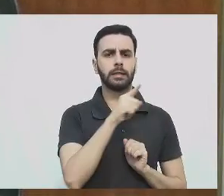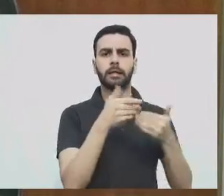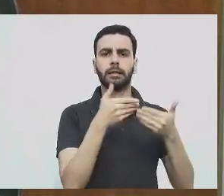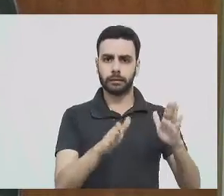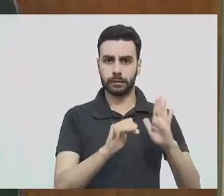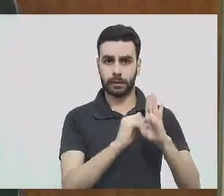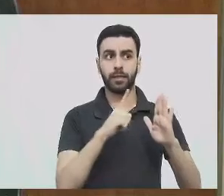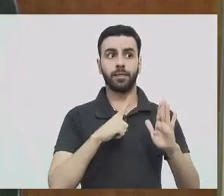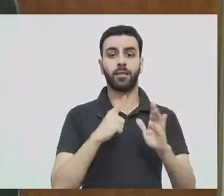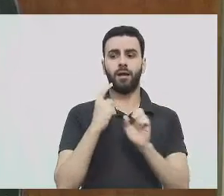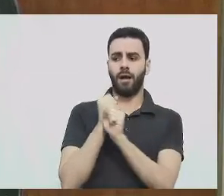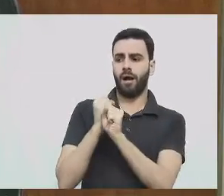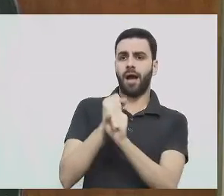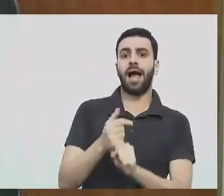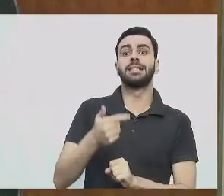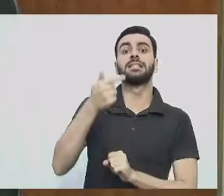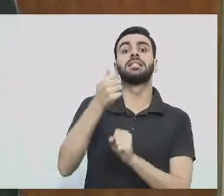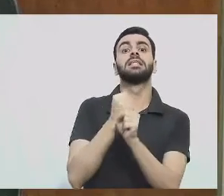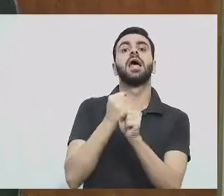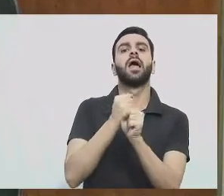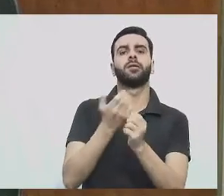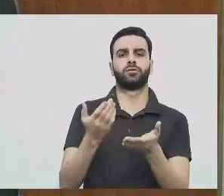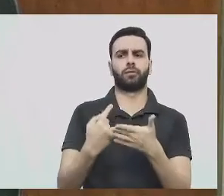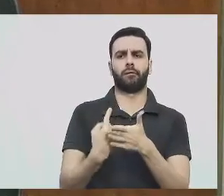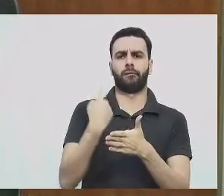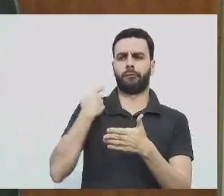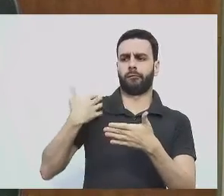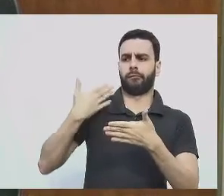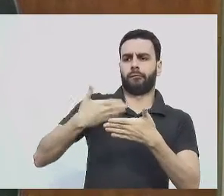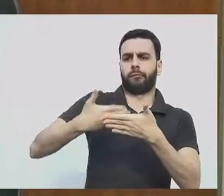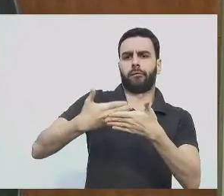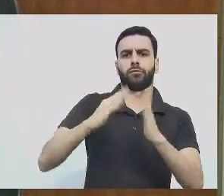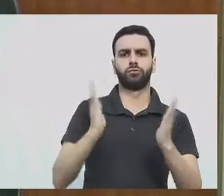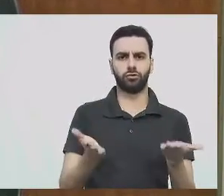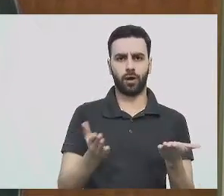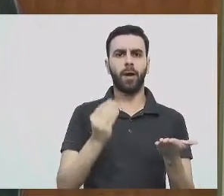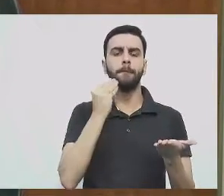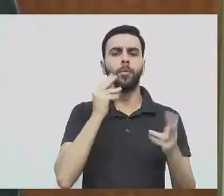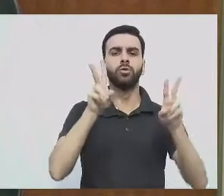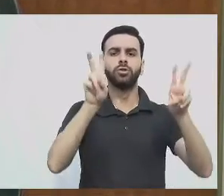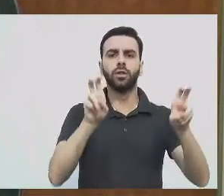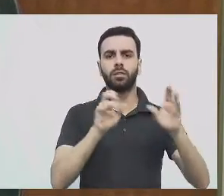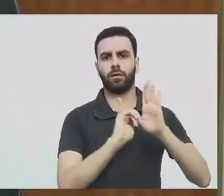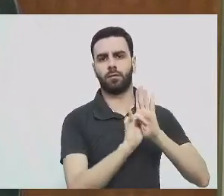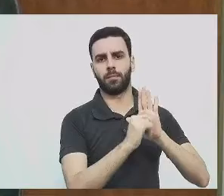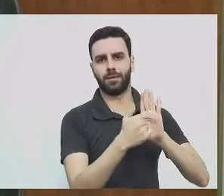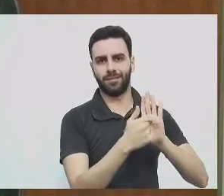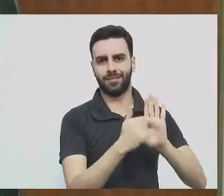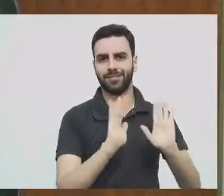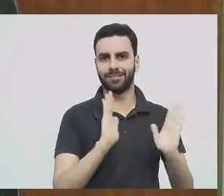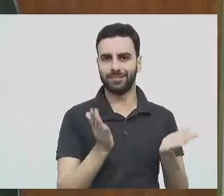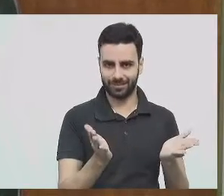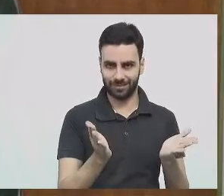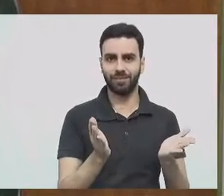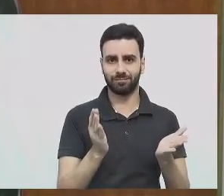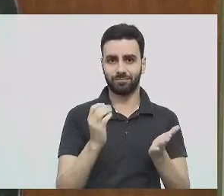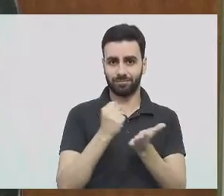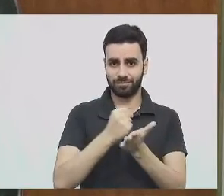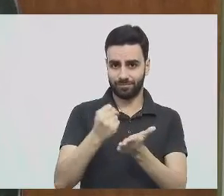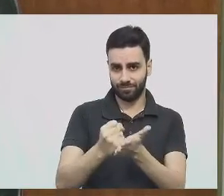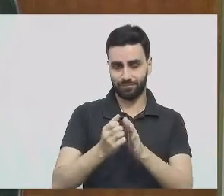teve 7 anos para poder fazer um processo licitatório, para poder contratar uma